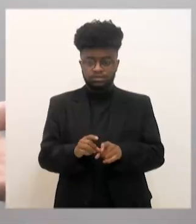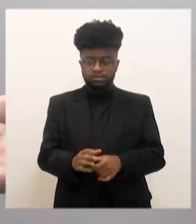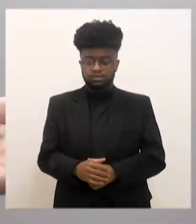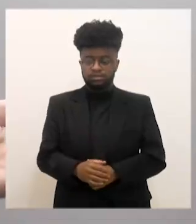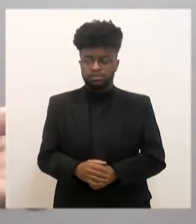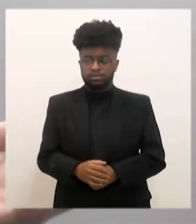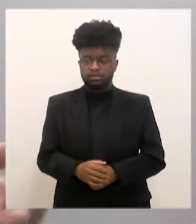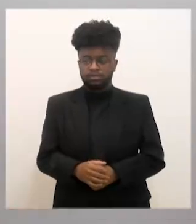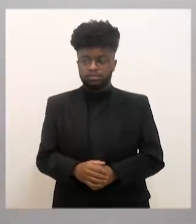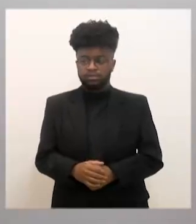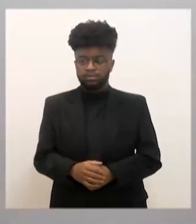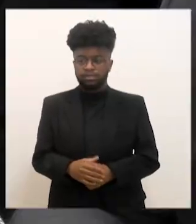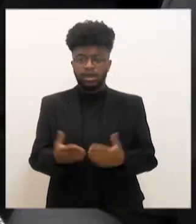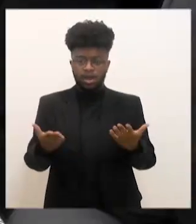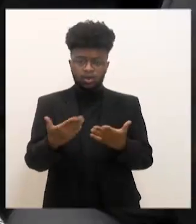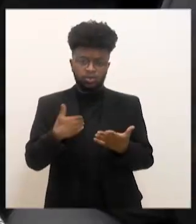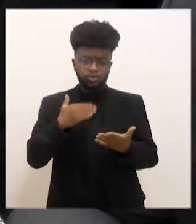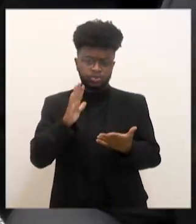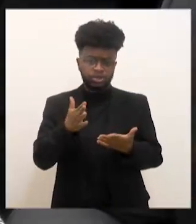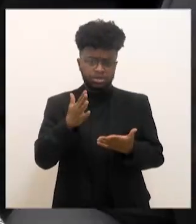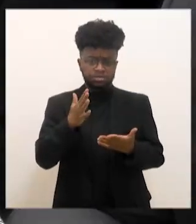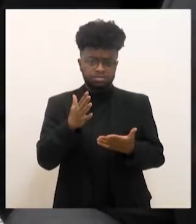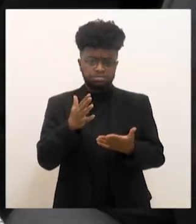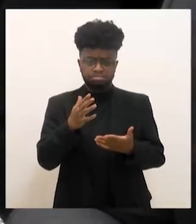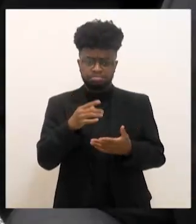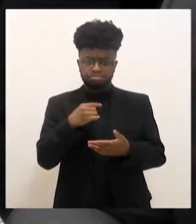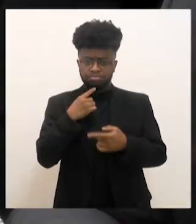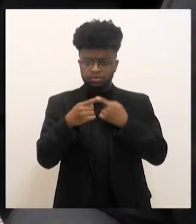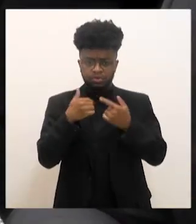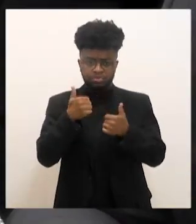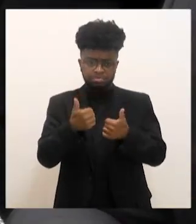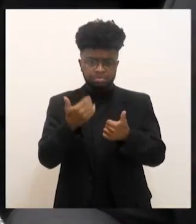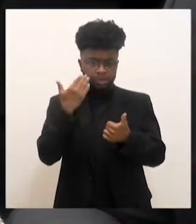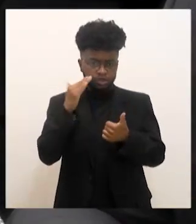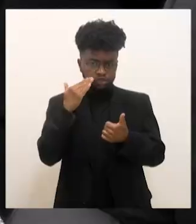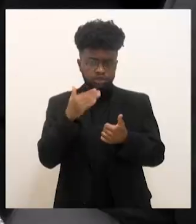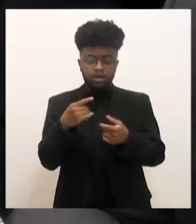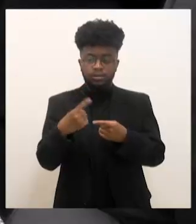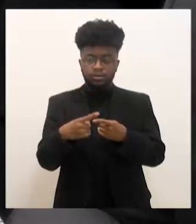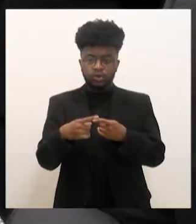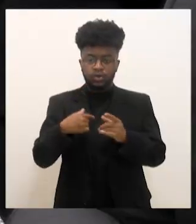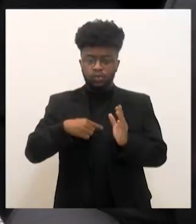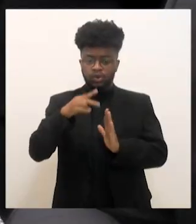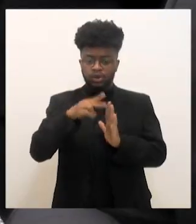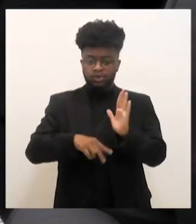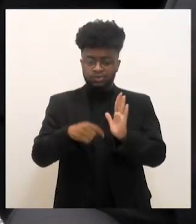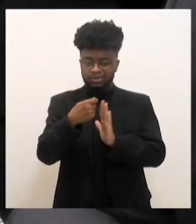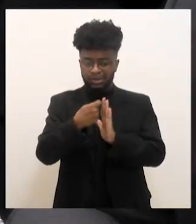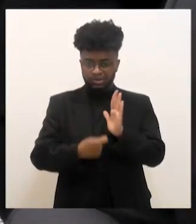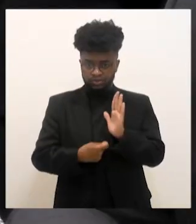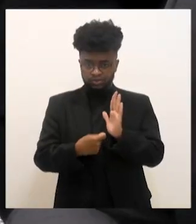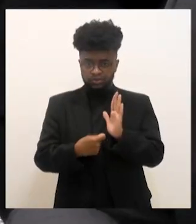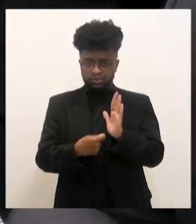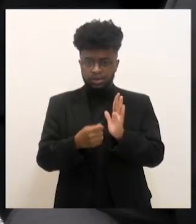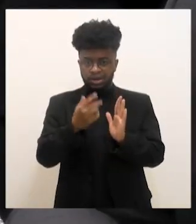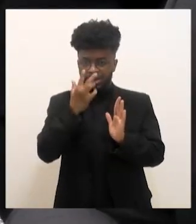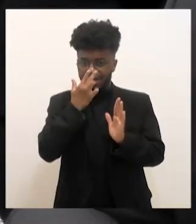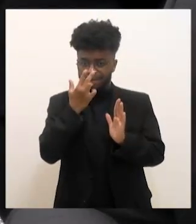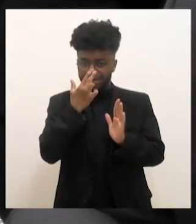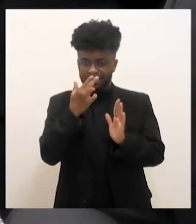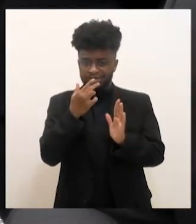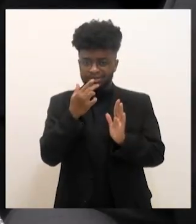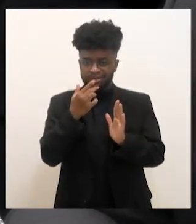Deputado, assim, agora eu já tirei a dúvida, está aqui no artigo, eu estou lendo agora o artigo 3º, é que lendo a ementa, ele dá